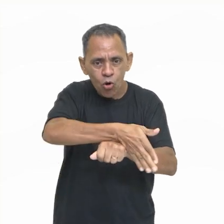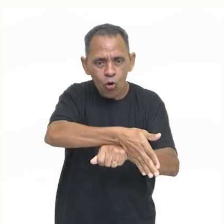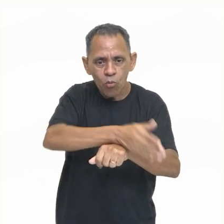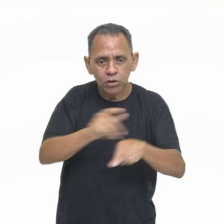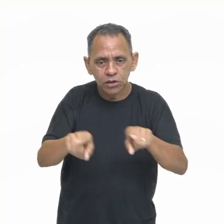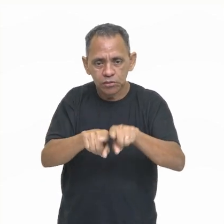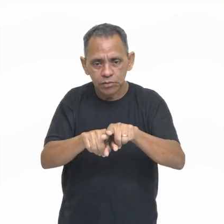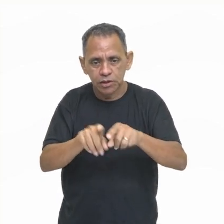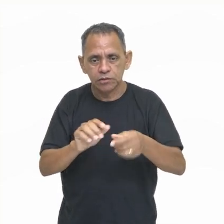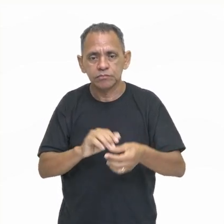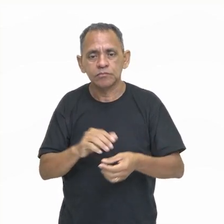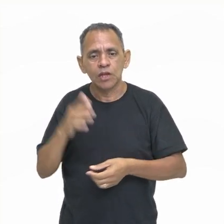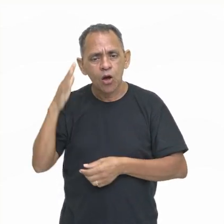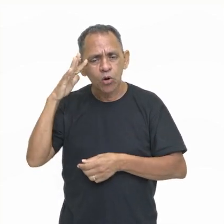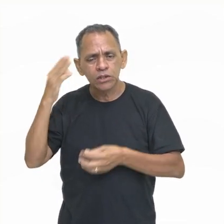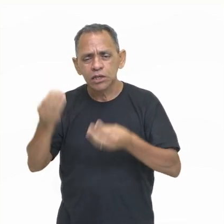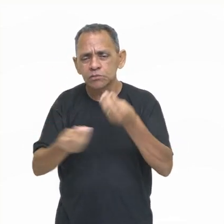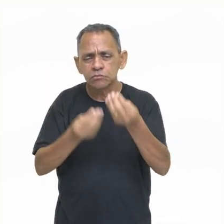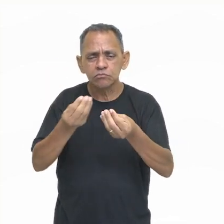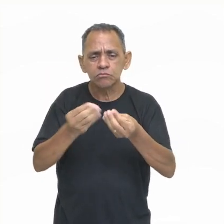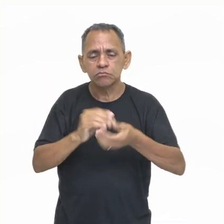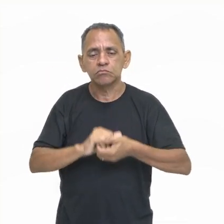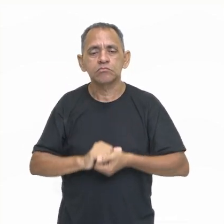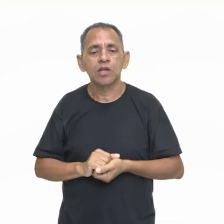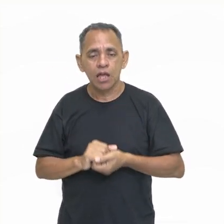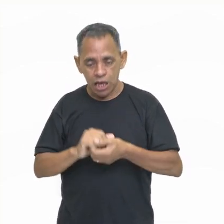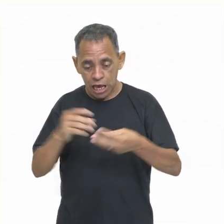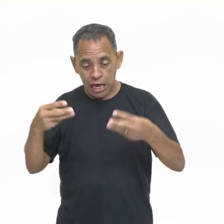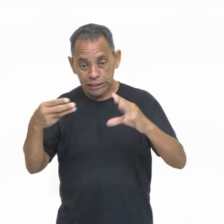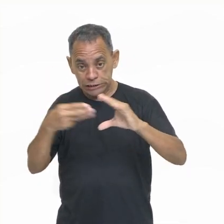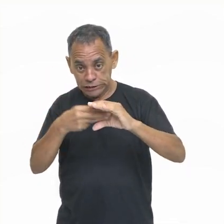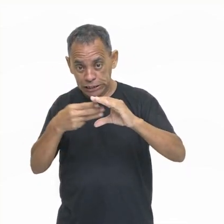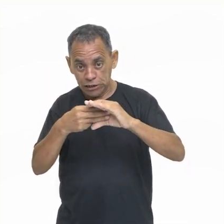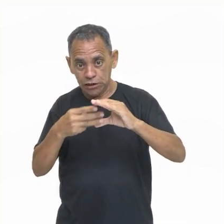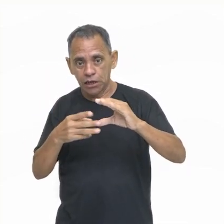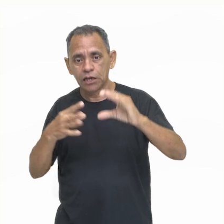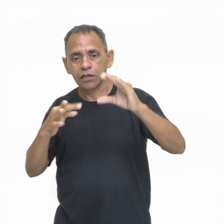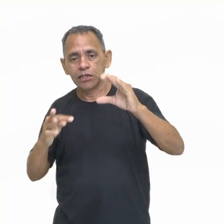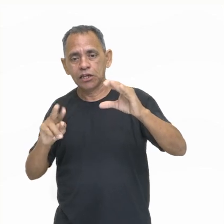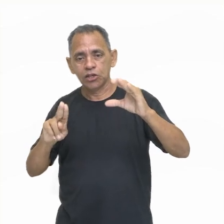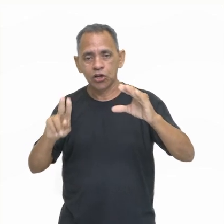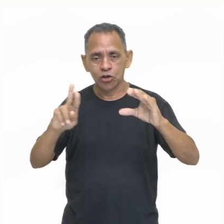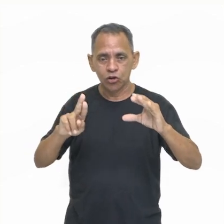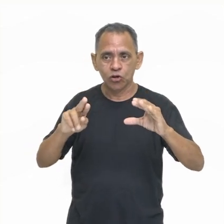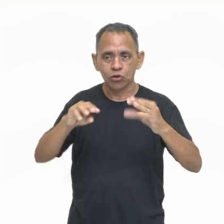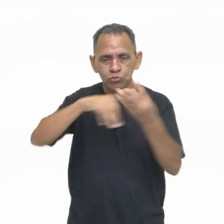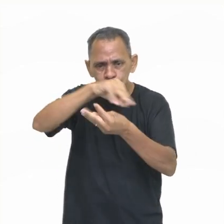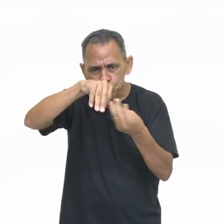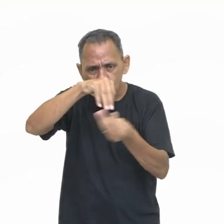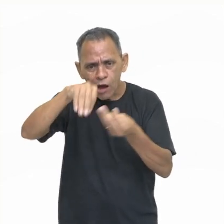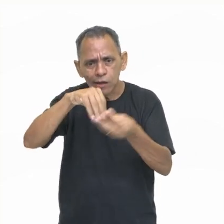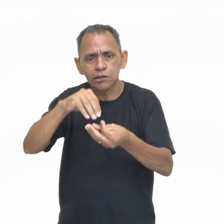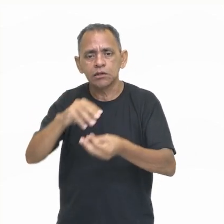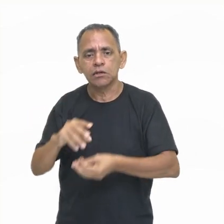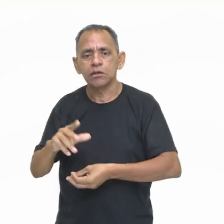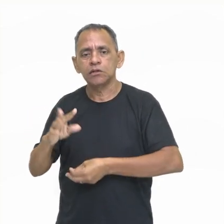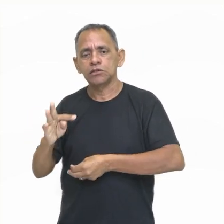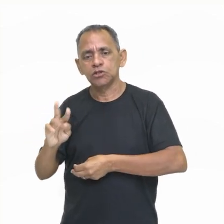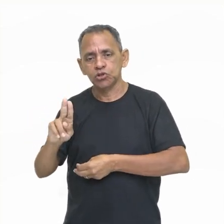gente diz que as células estão túrgidas. Então, essa célula da imagem do meio, ela